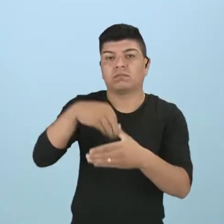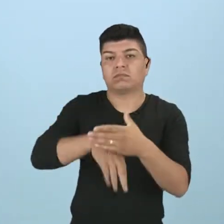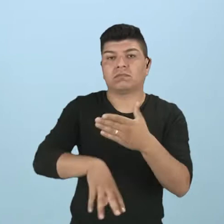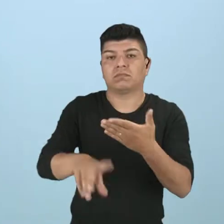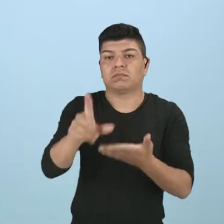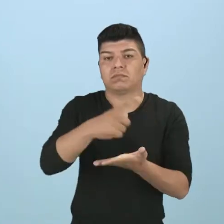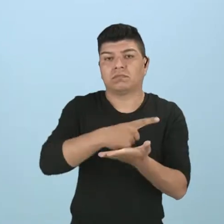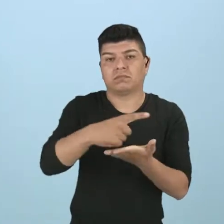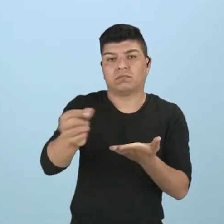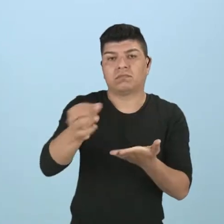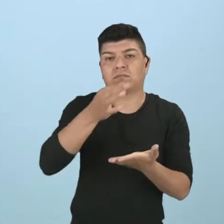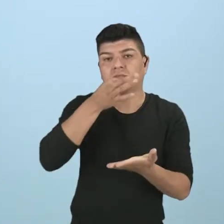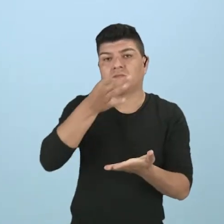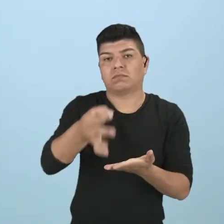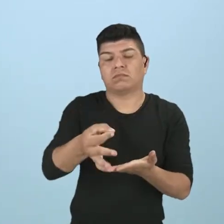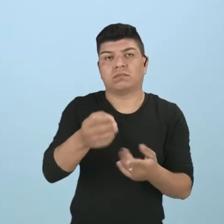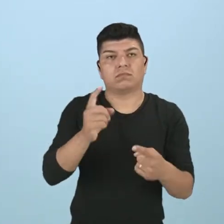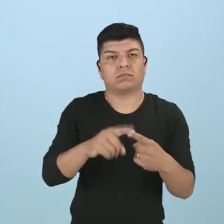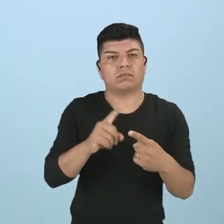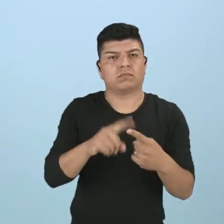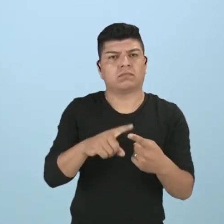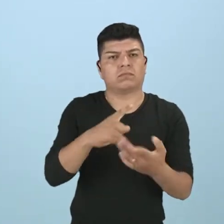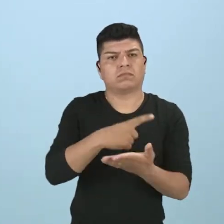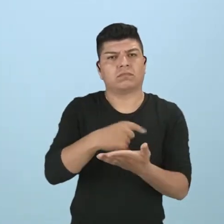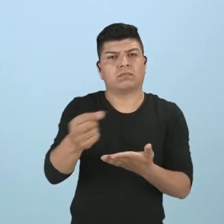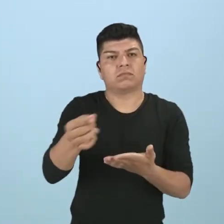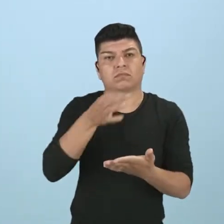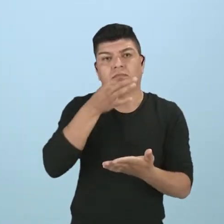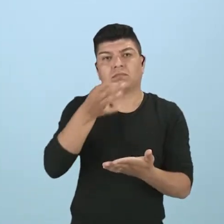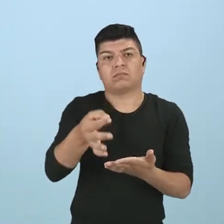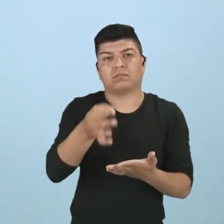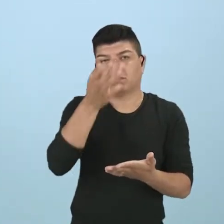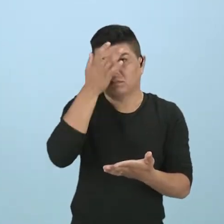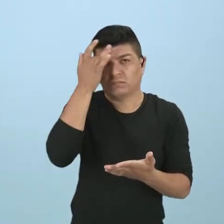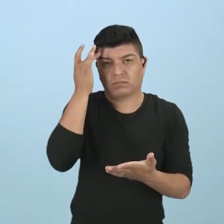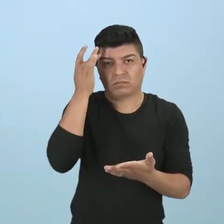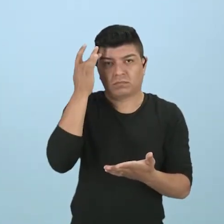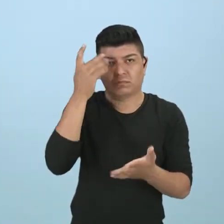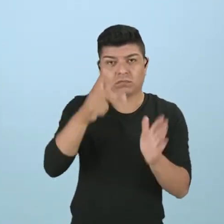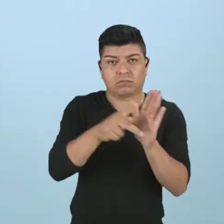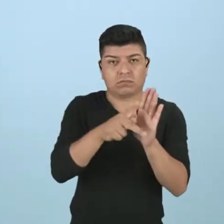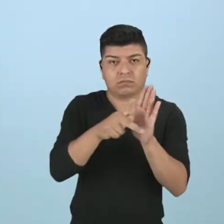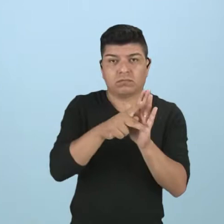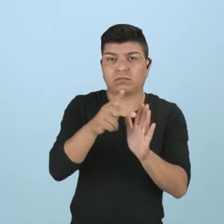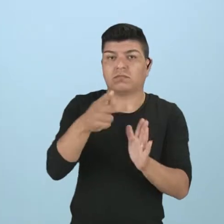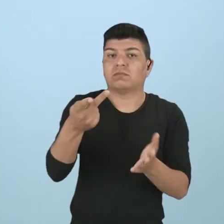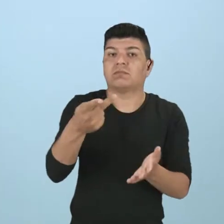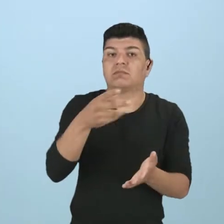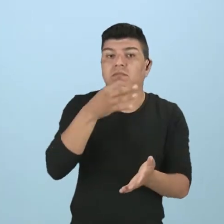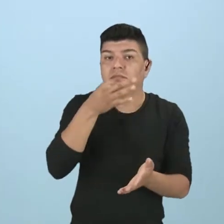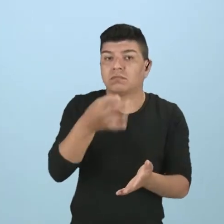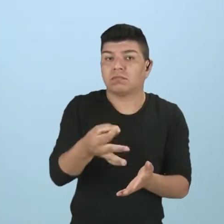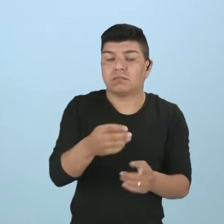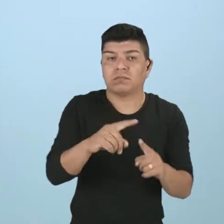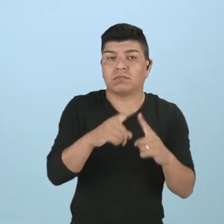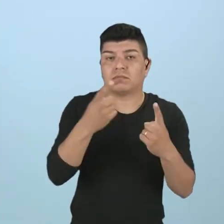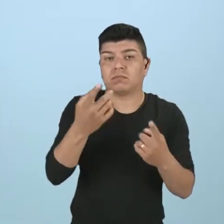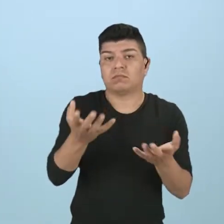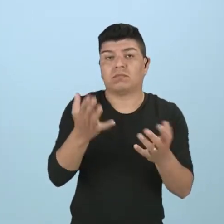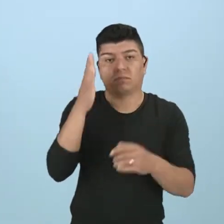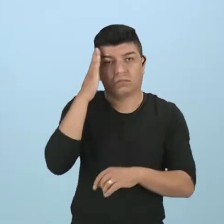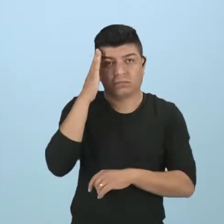de opinião. Por que artigo de opinião? Não só porque a pessoa vai dar a sua opinião, mas porque quer-se